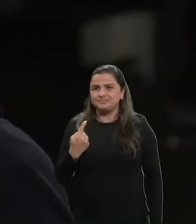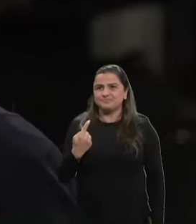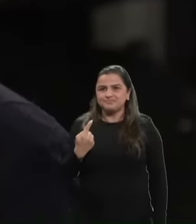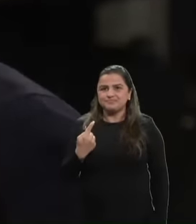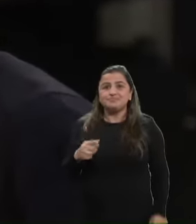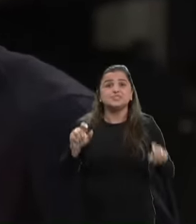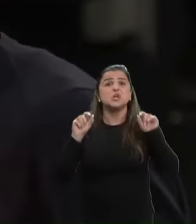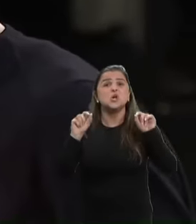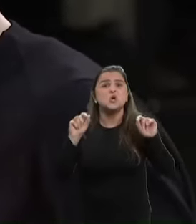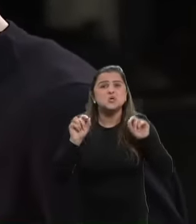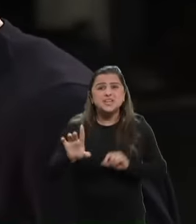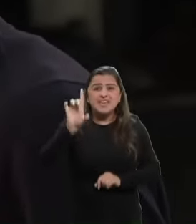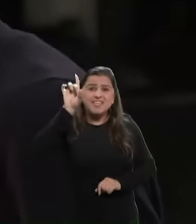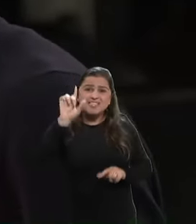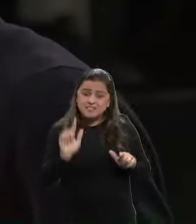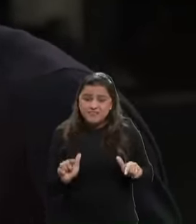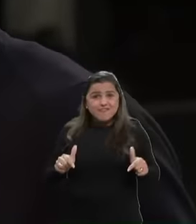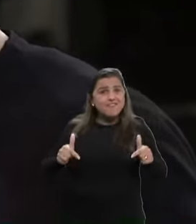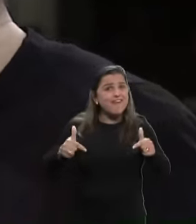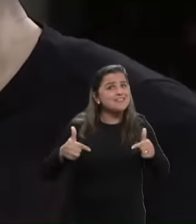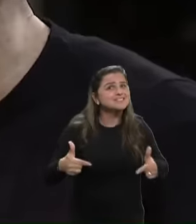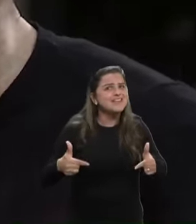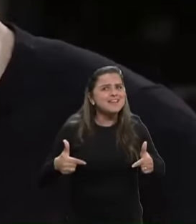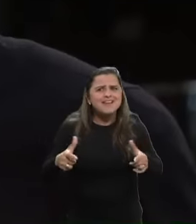o que Deus vai fazer é tão grande